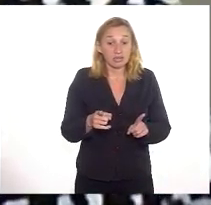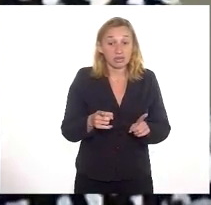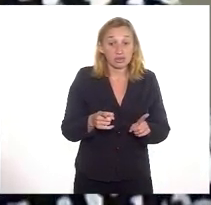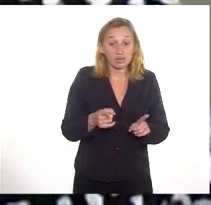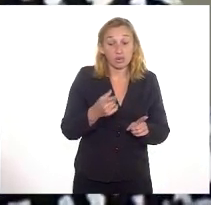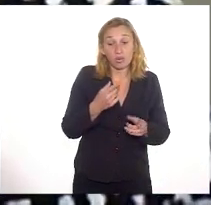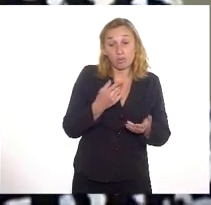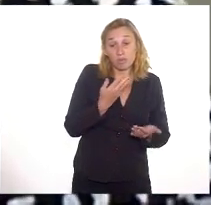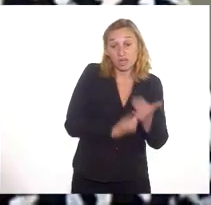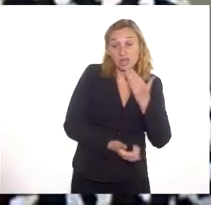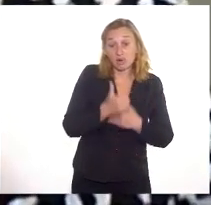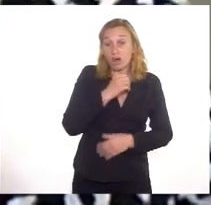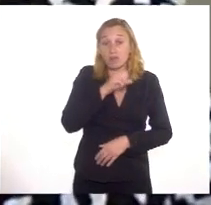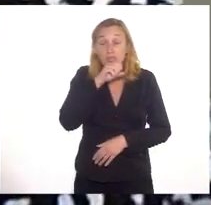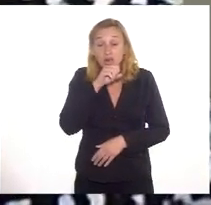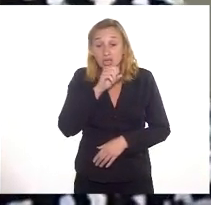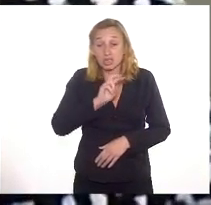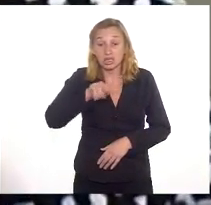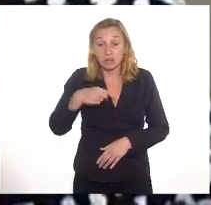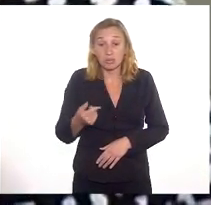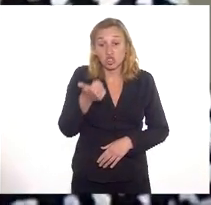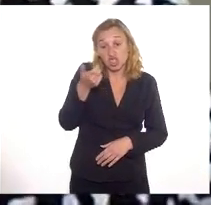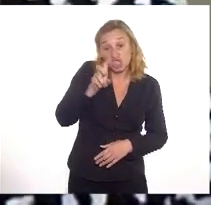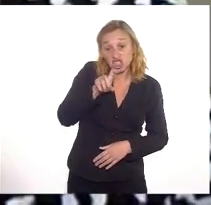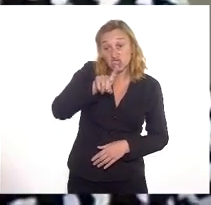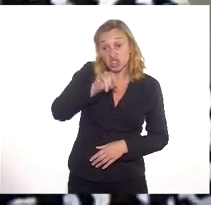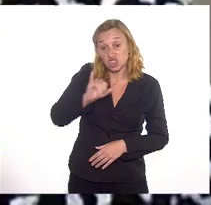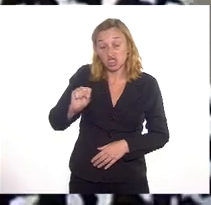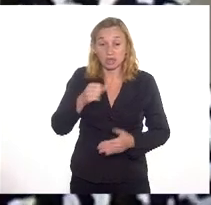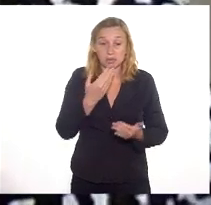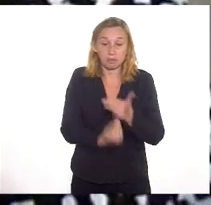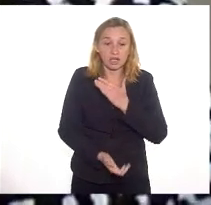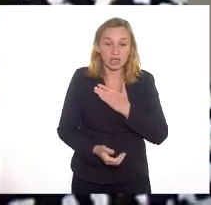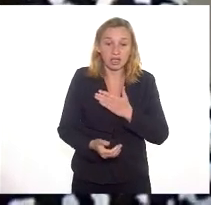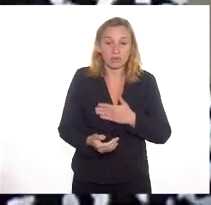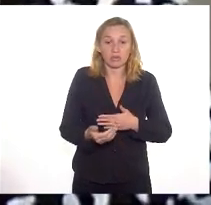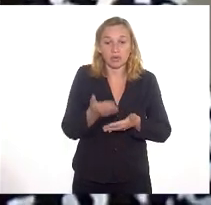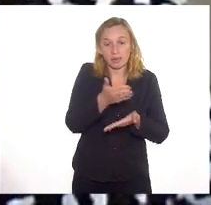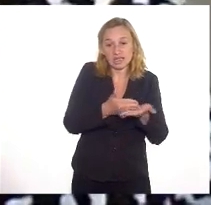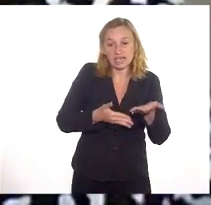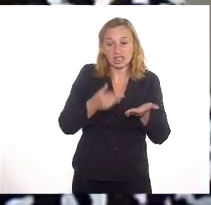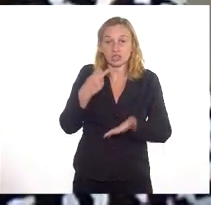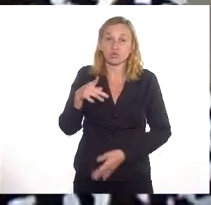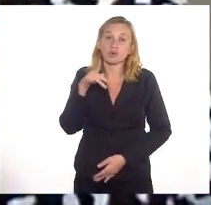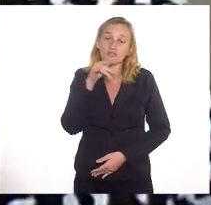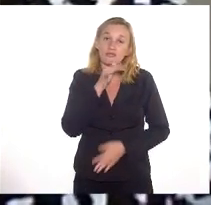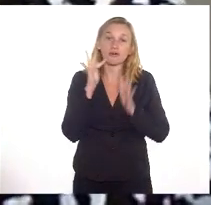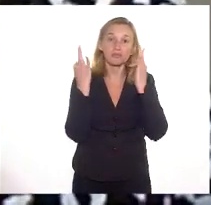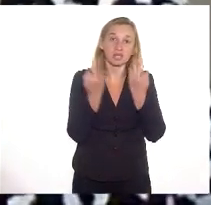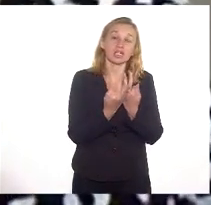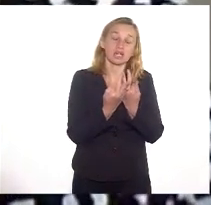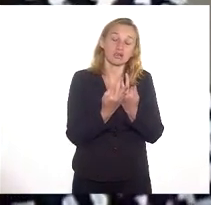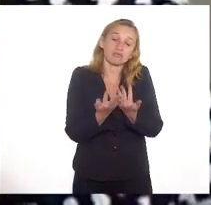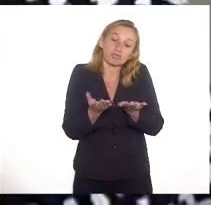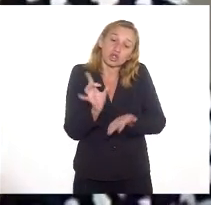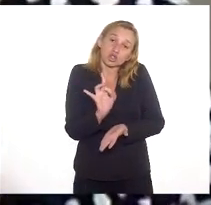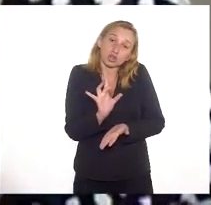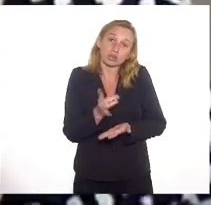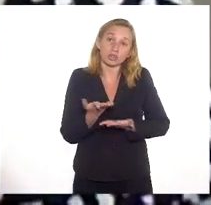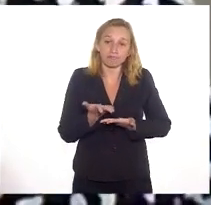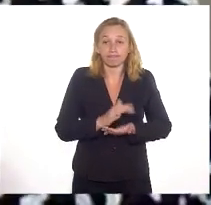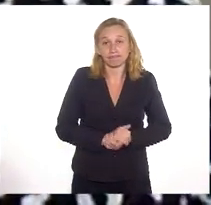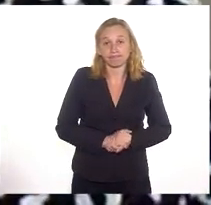sua mãe, mas numa fração de 15 dias perdeu parte da sua família, ficando praticamente